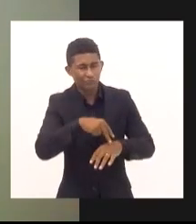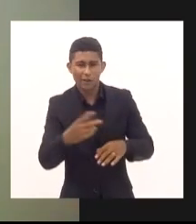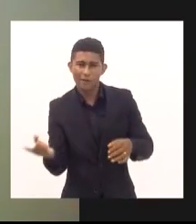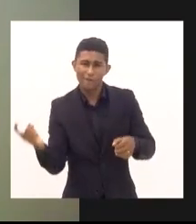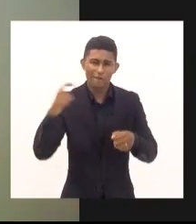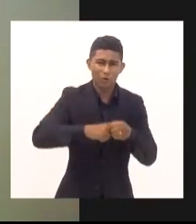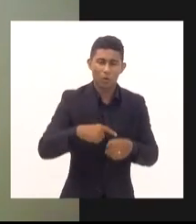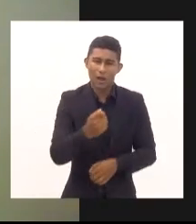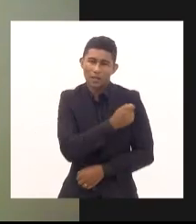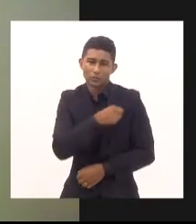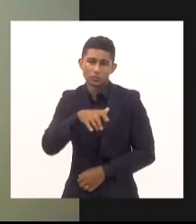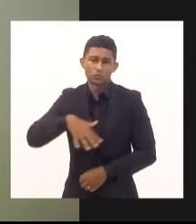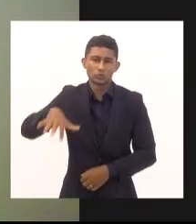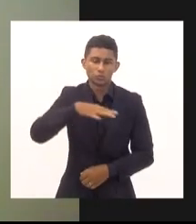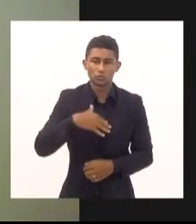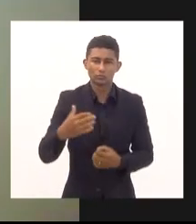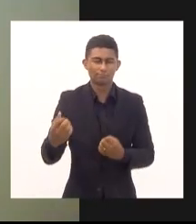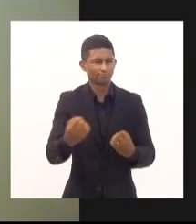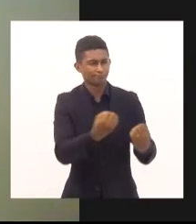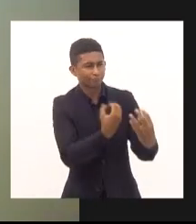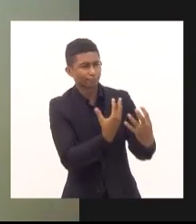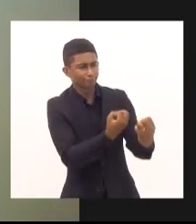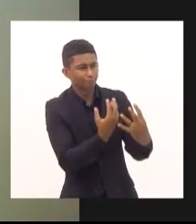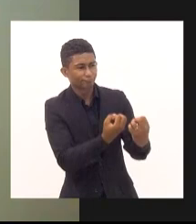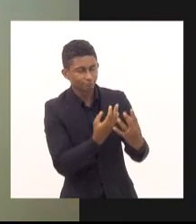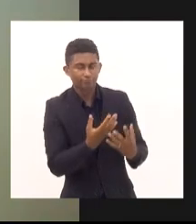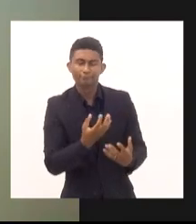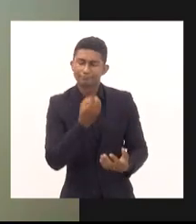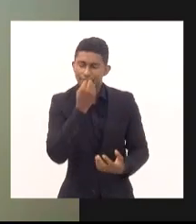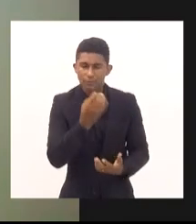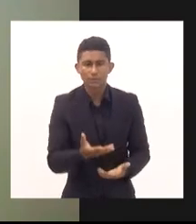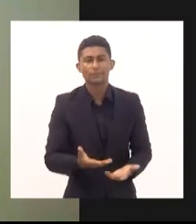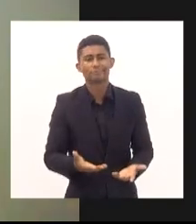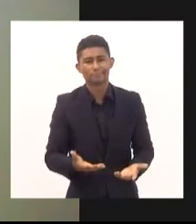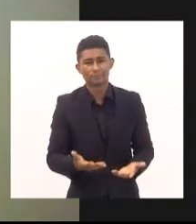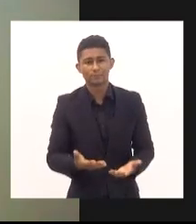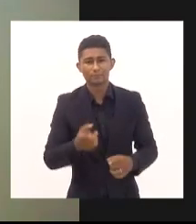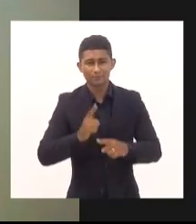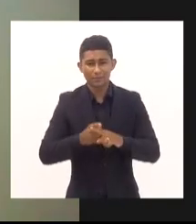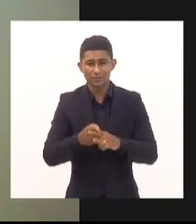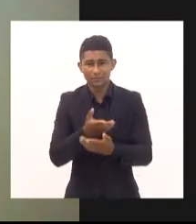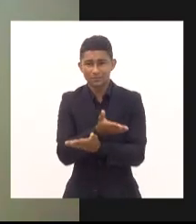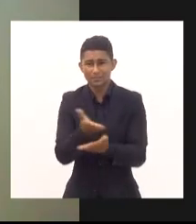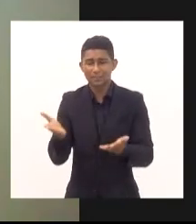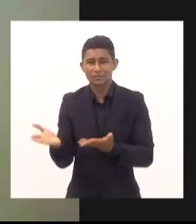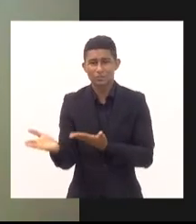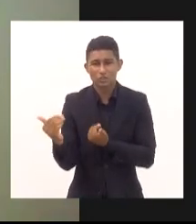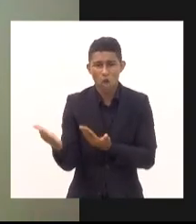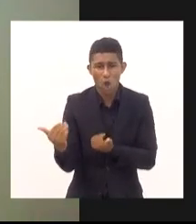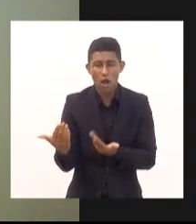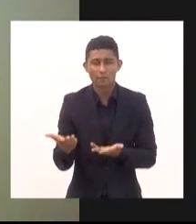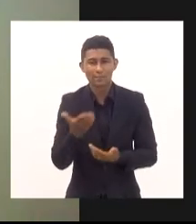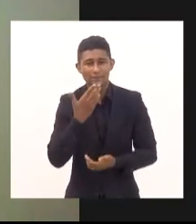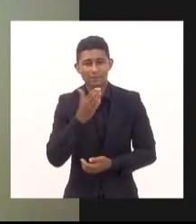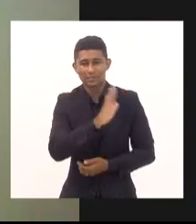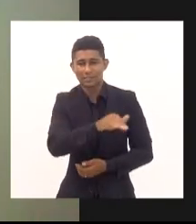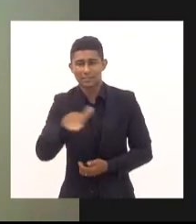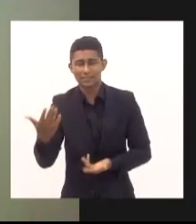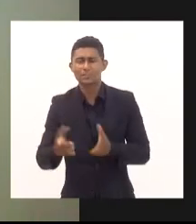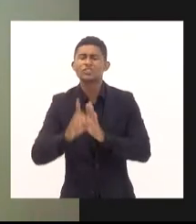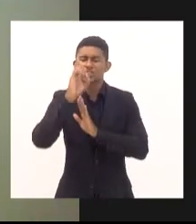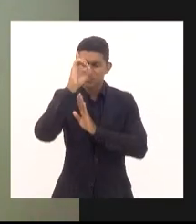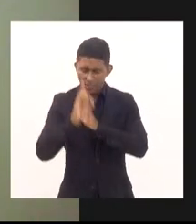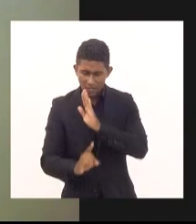do ensino, de modo que a gente possa garantir não só o direito dos nossos jovens, das nossas crianças, a